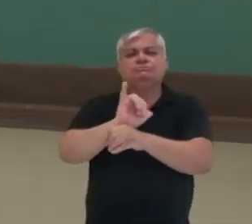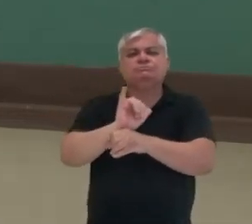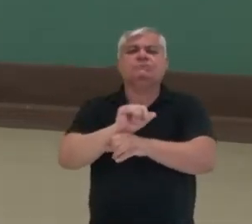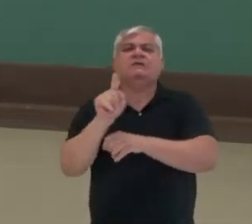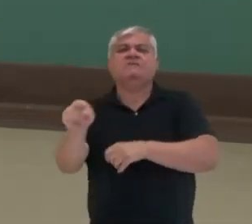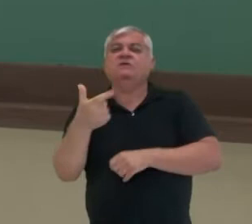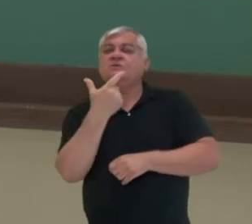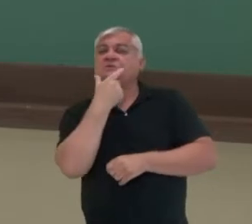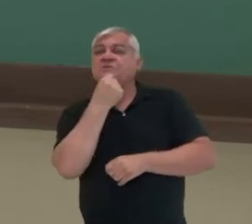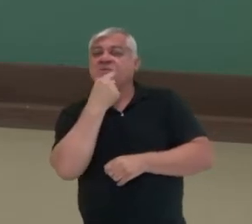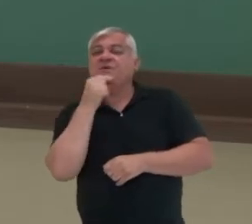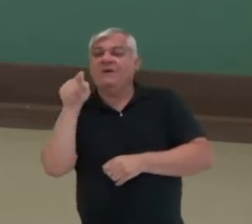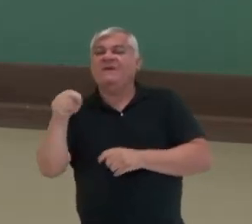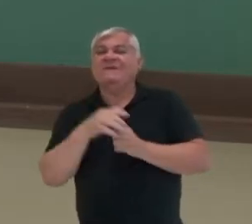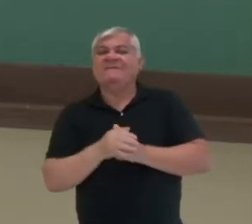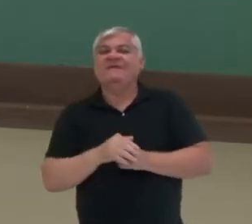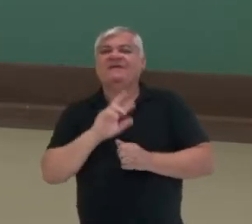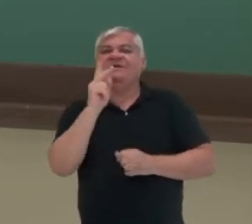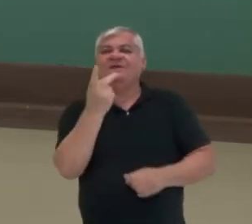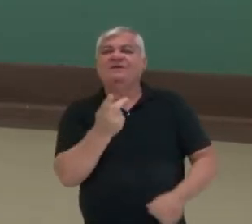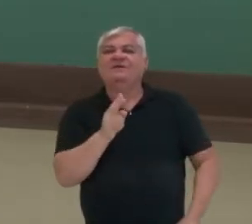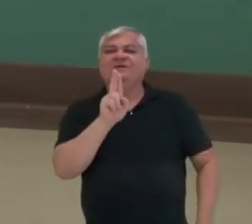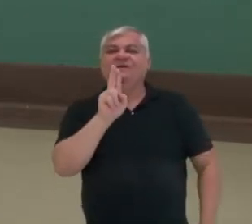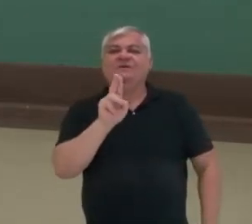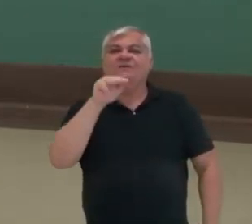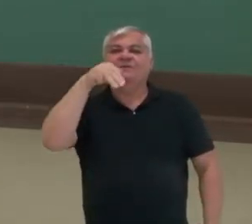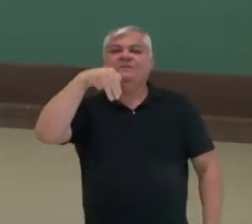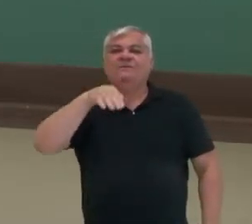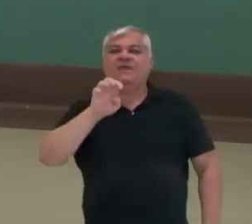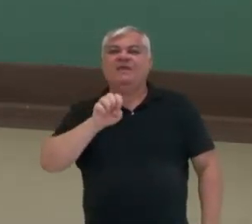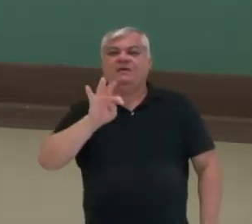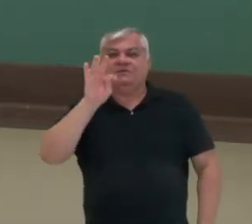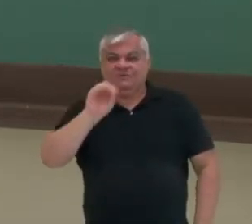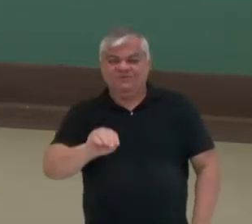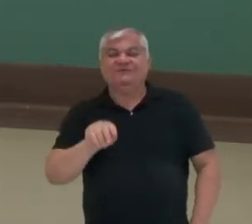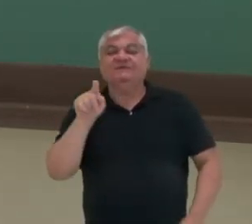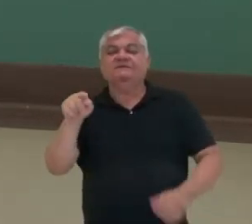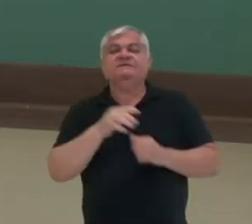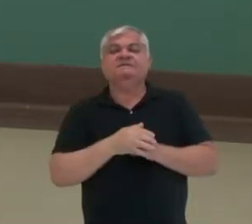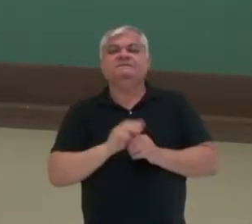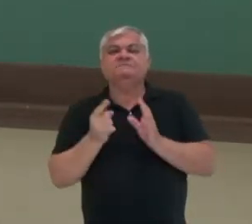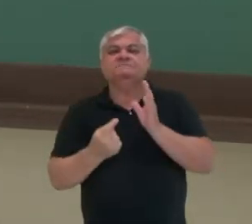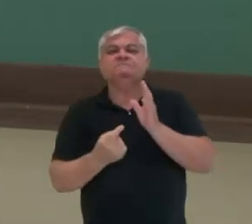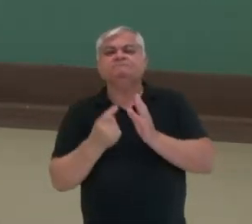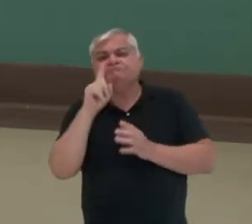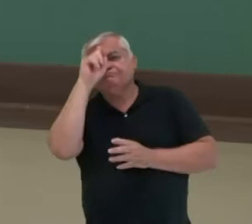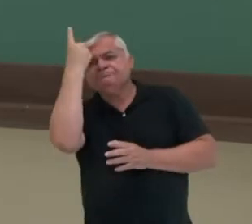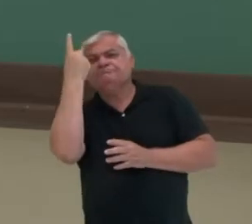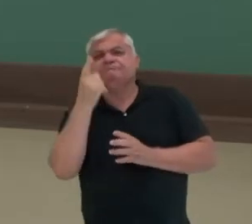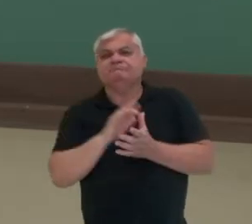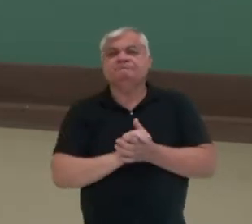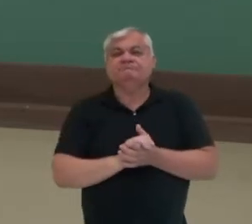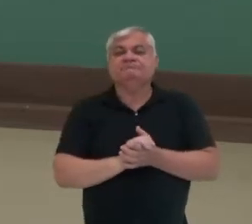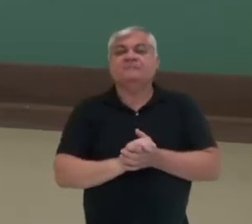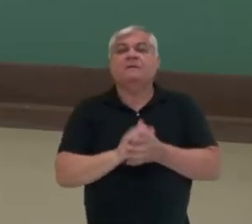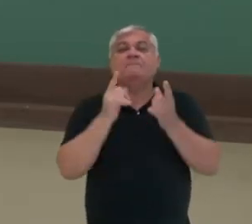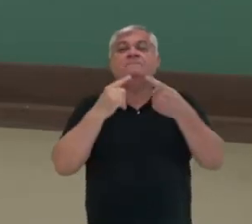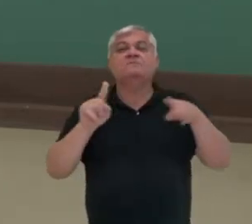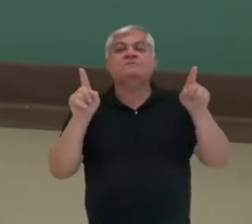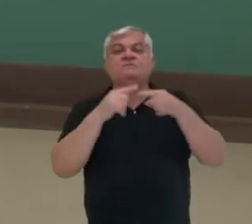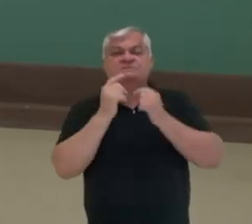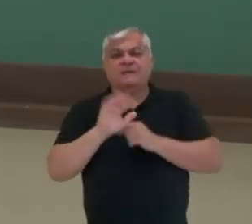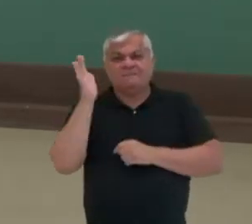vocalista e fundador da banda, Humberto Gessing. Então, você acha Engenheiros do Havaí, música Ninguém Igual a